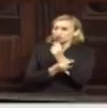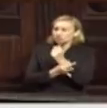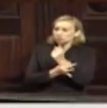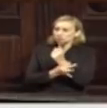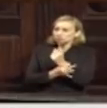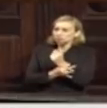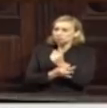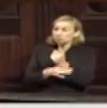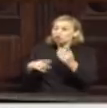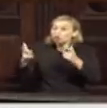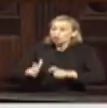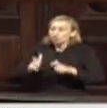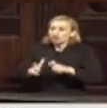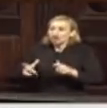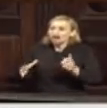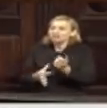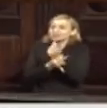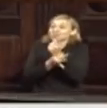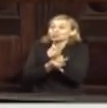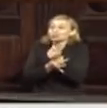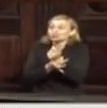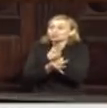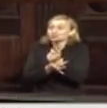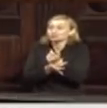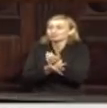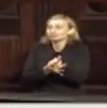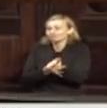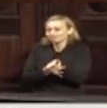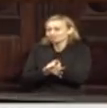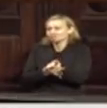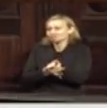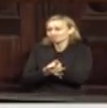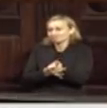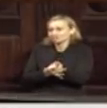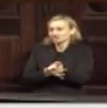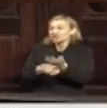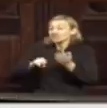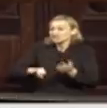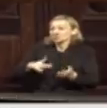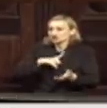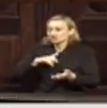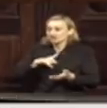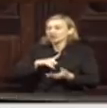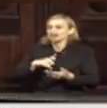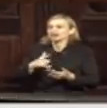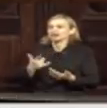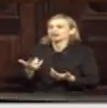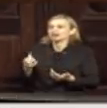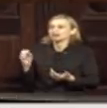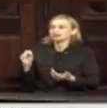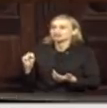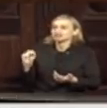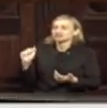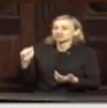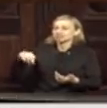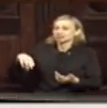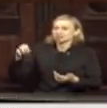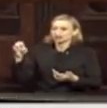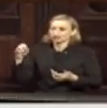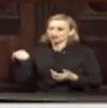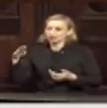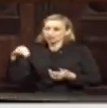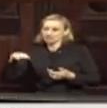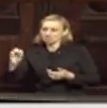lugar é mais seguro, deputado Mink. Um lugar é mais seguro se ele tiver mais saneamento, se ele não tiver